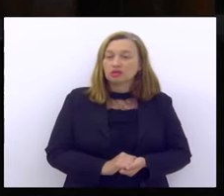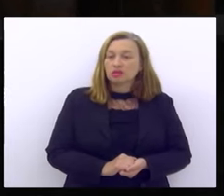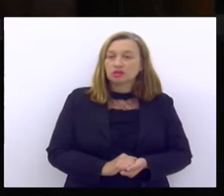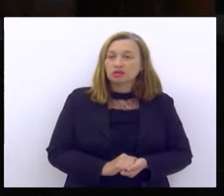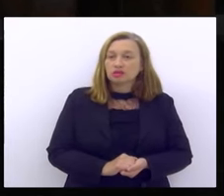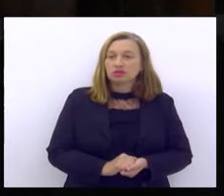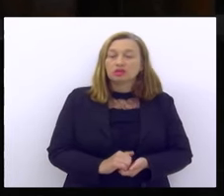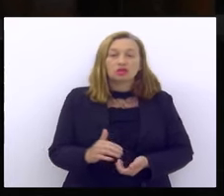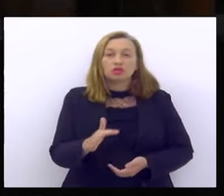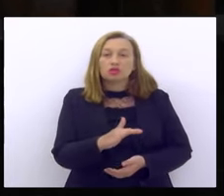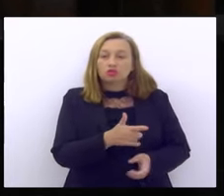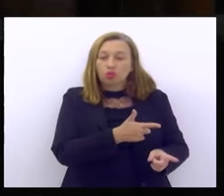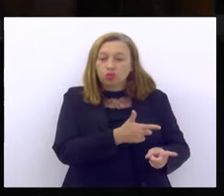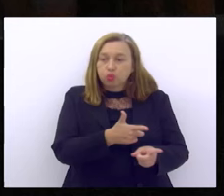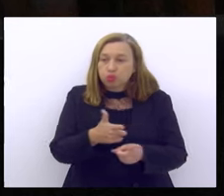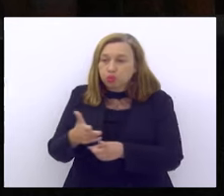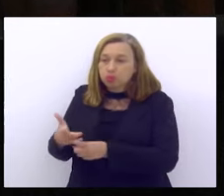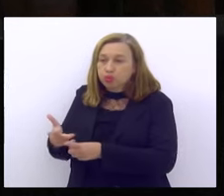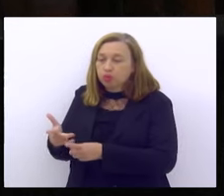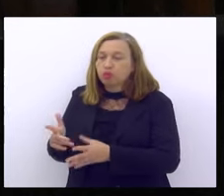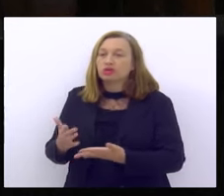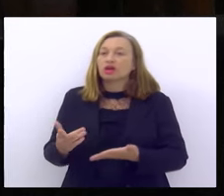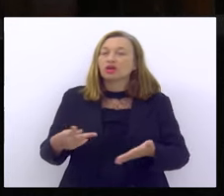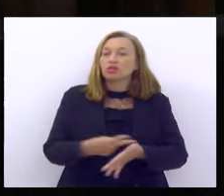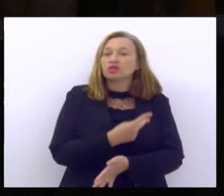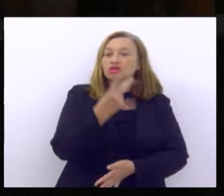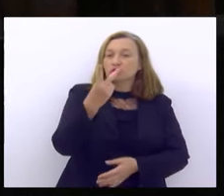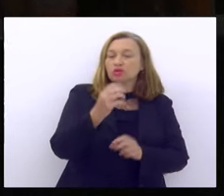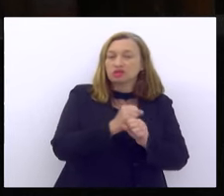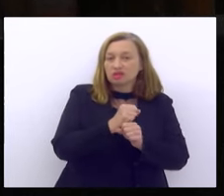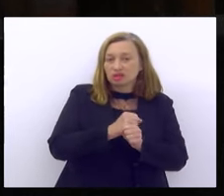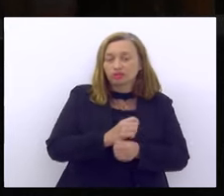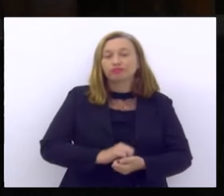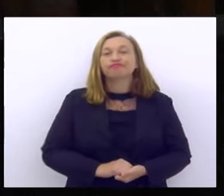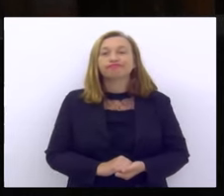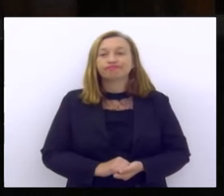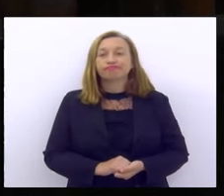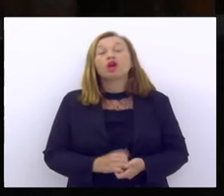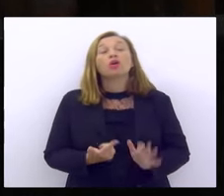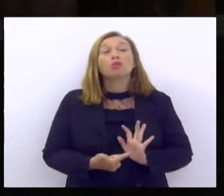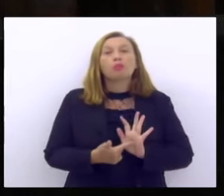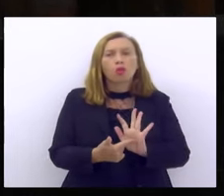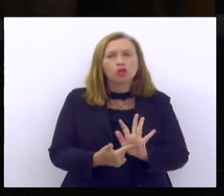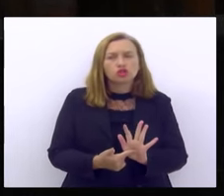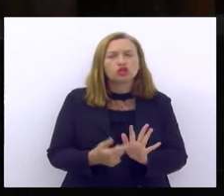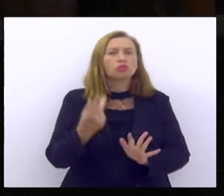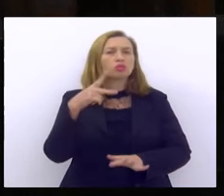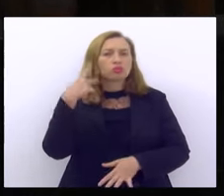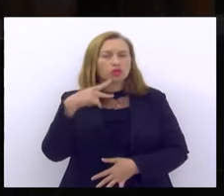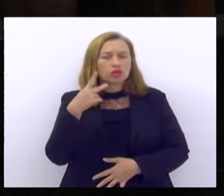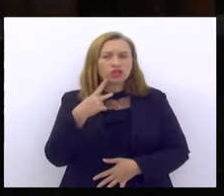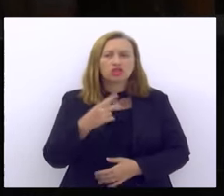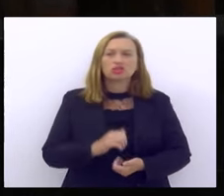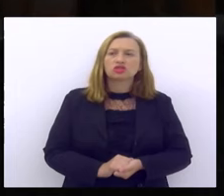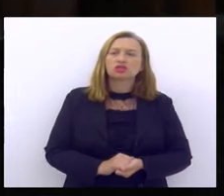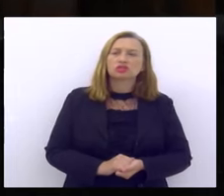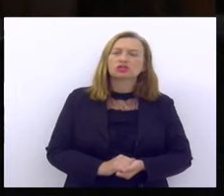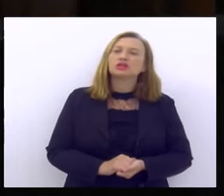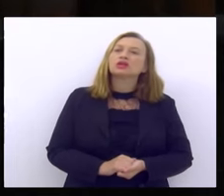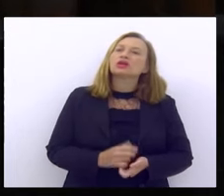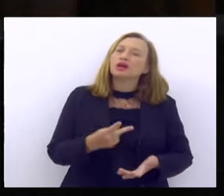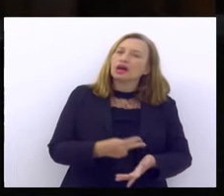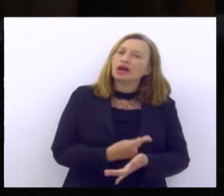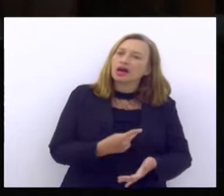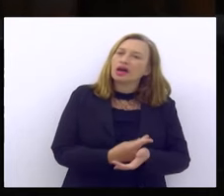chacinas policiais aconteceram nos últimos 2 anos. Isso mostra uma política, uma lógica ineficaz